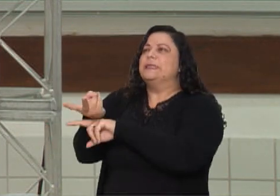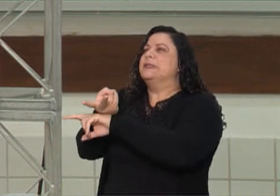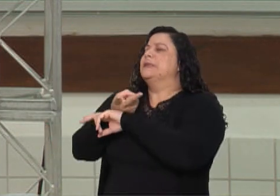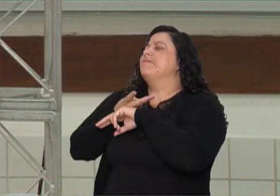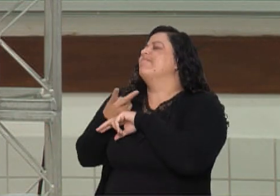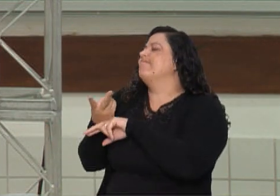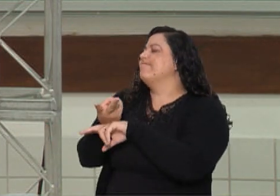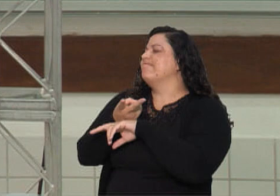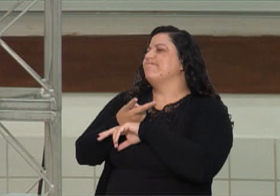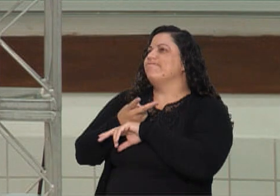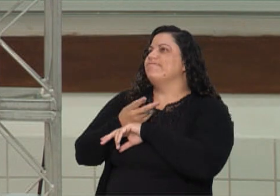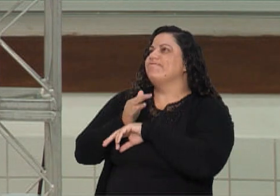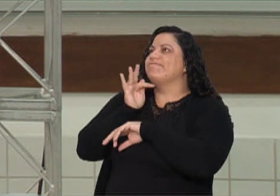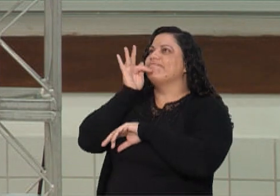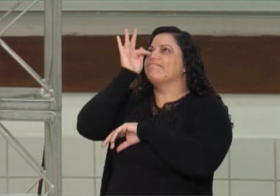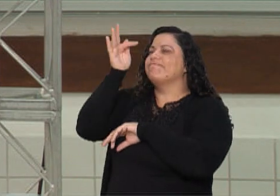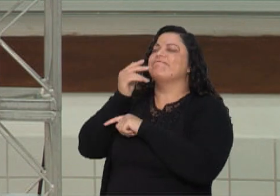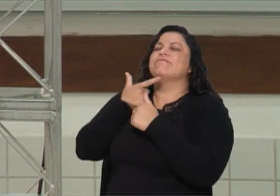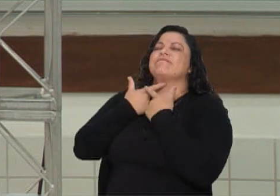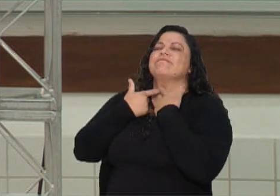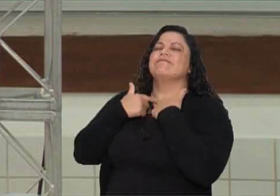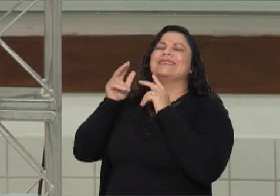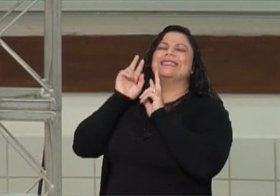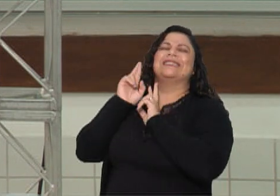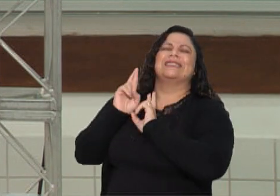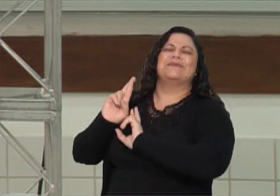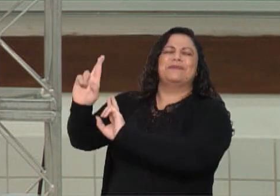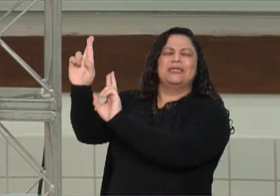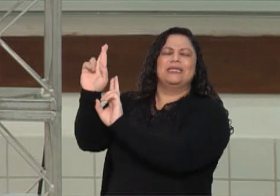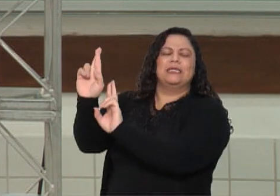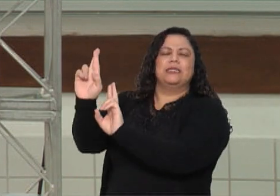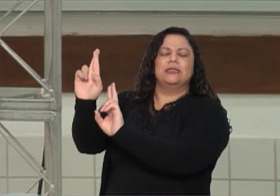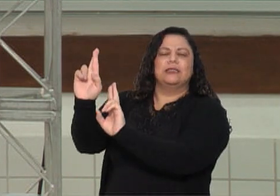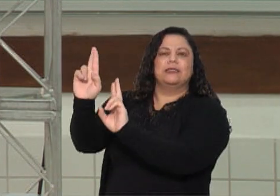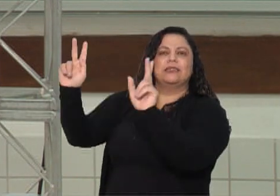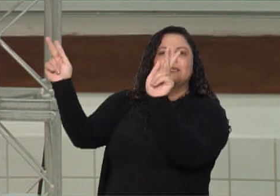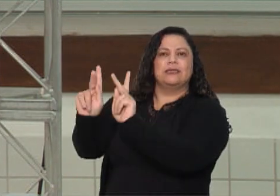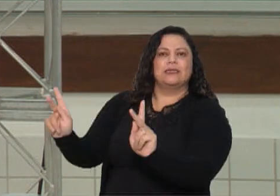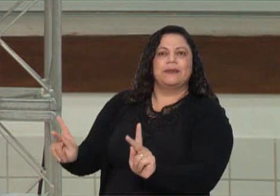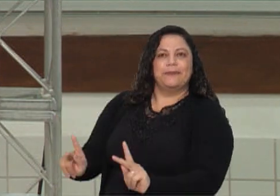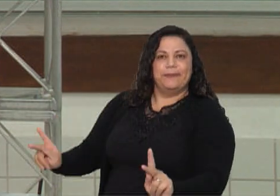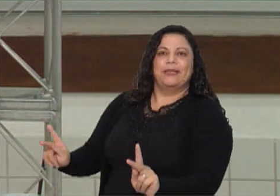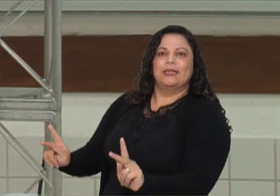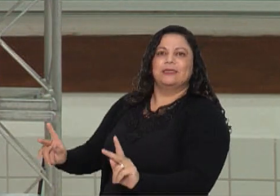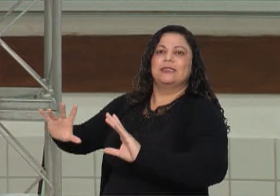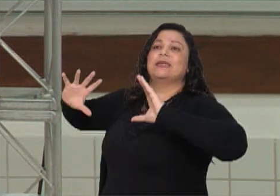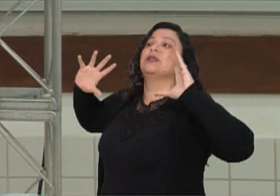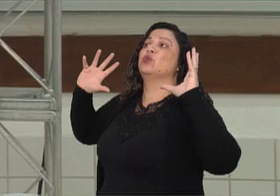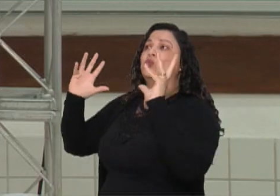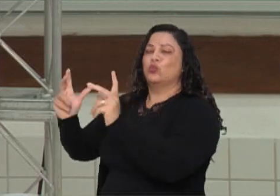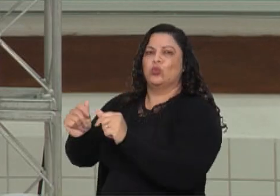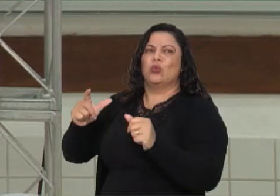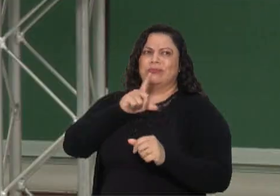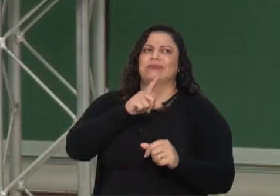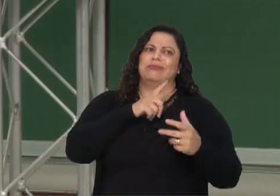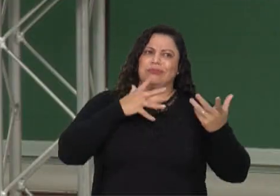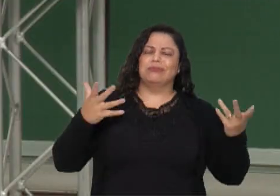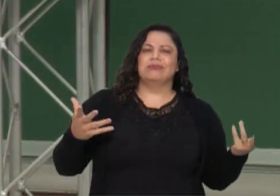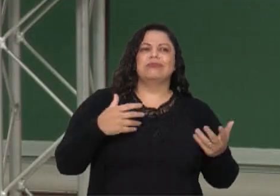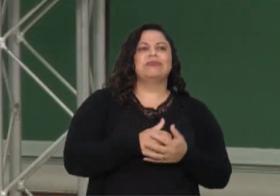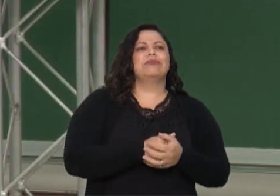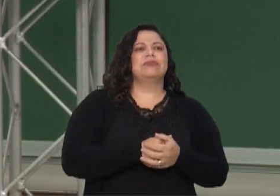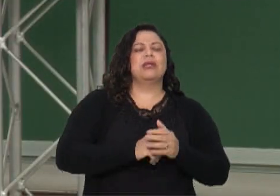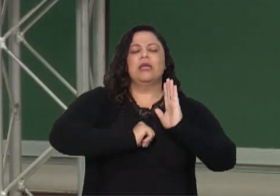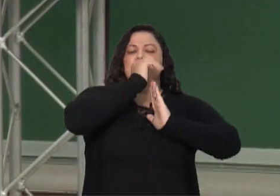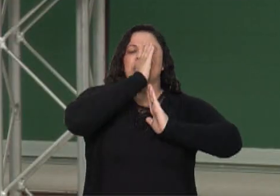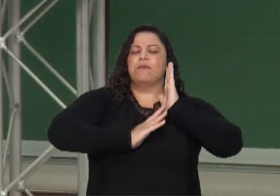queremos tanto, né? Que todos no mundo tenham. Então, vamos ver aqui como é que o Portinari representou isso. Pintou um grupo